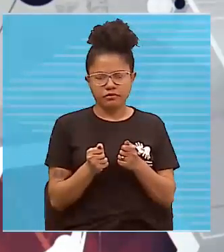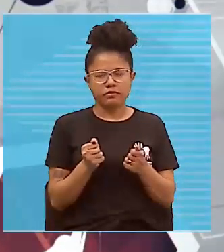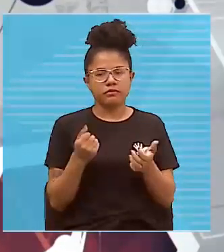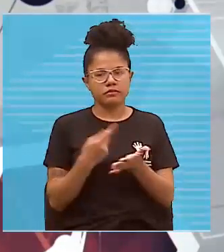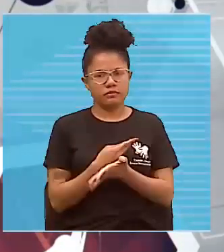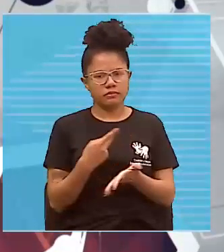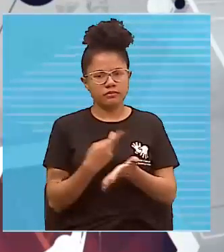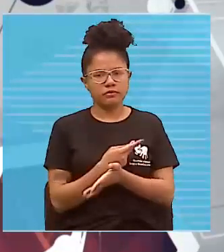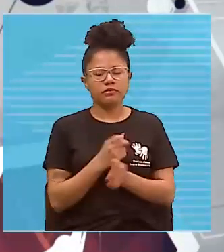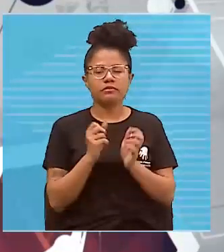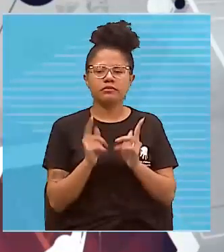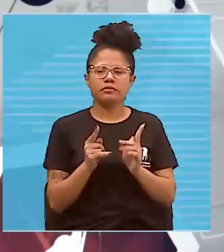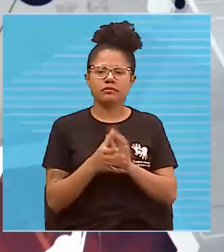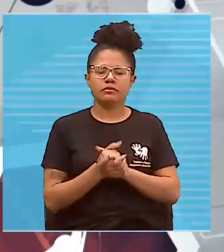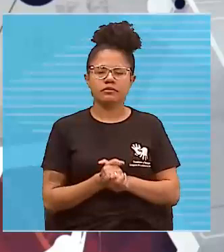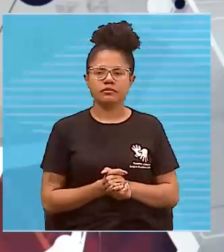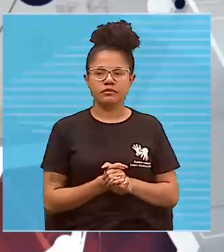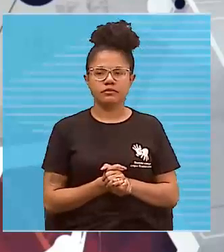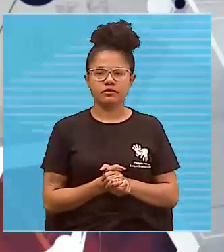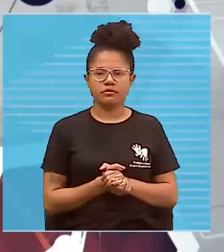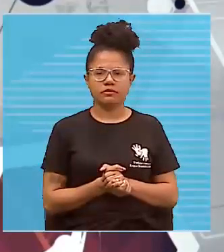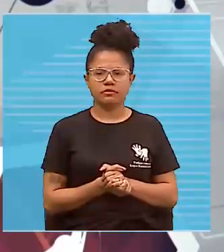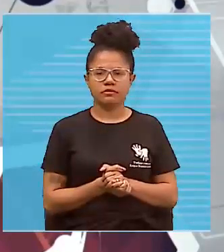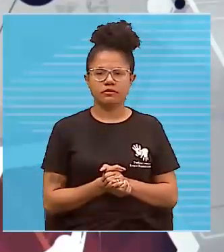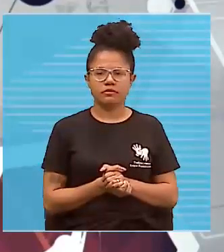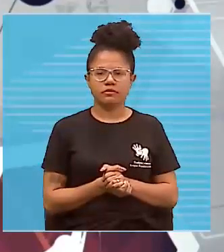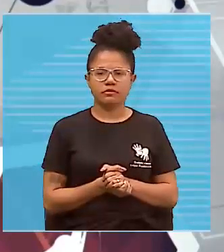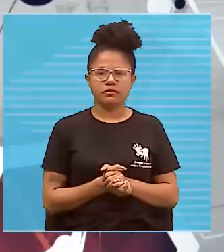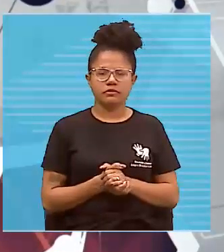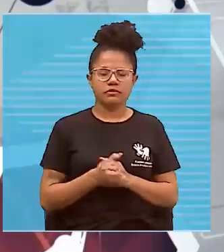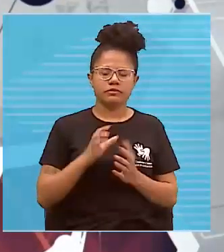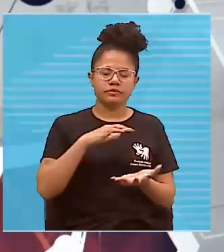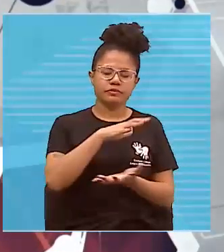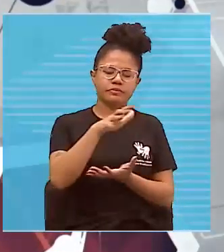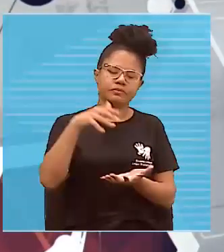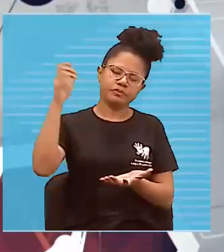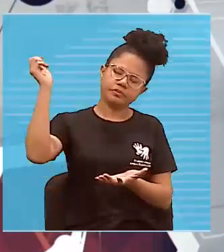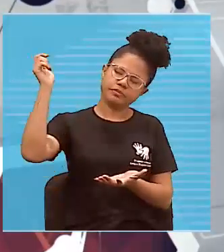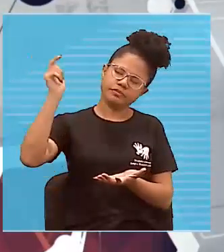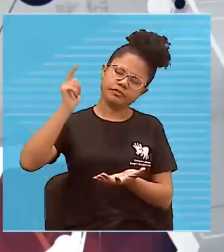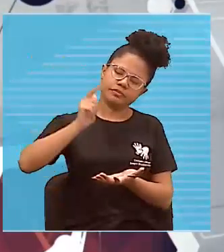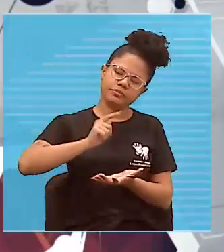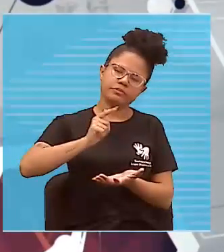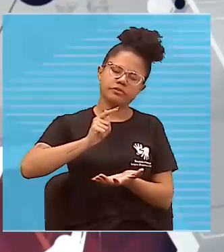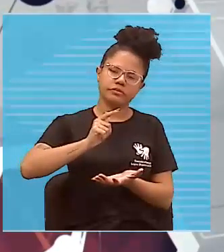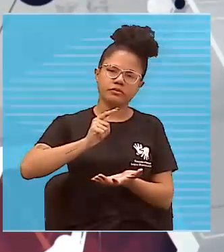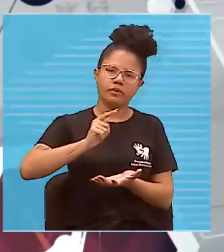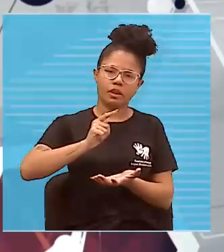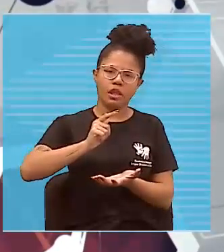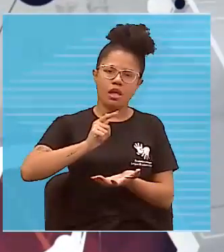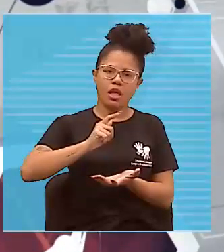Entendeu, George? Massa! Então, o efeito estufa é prejudicado pelo CO2? É